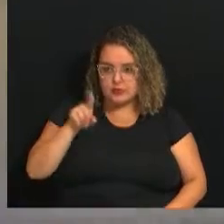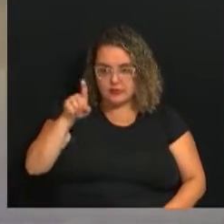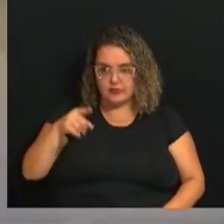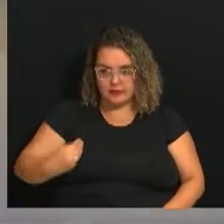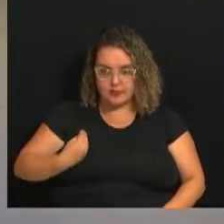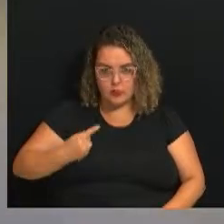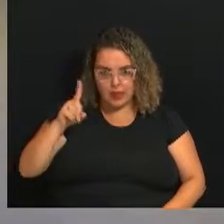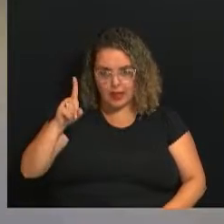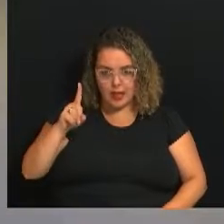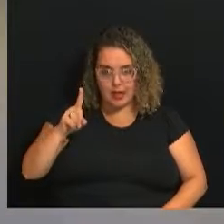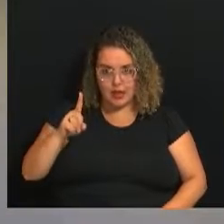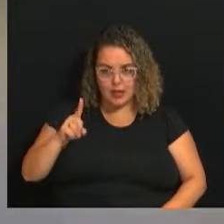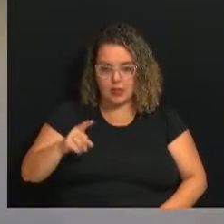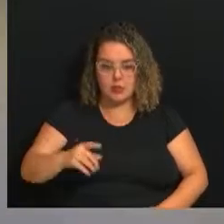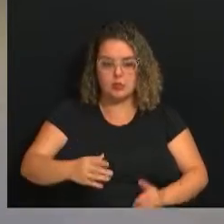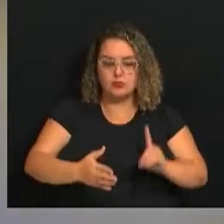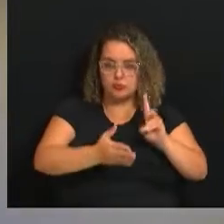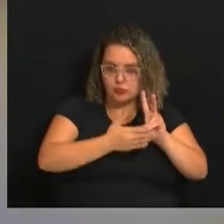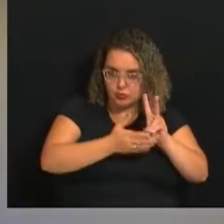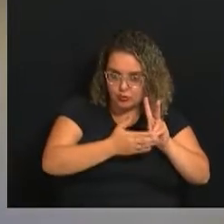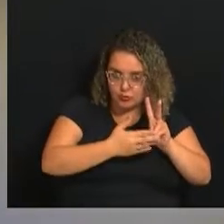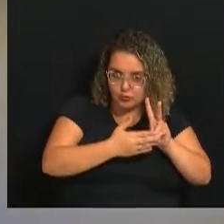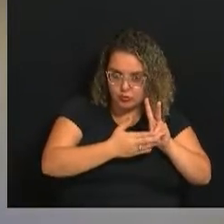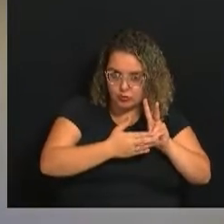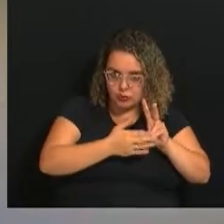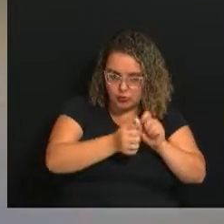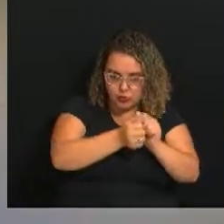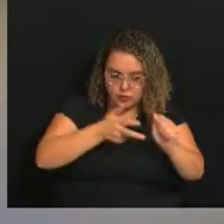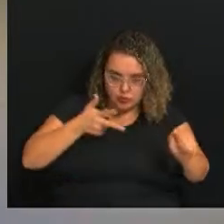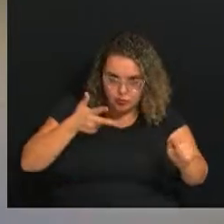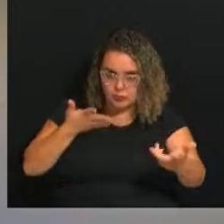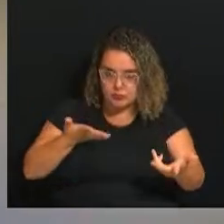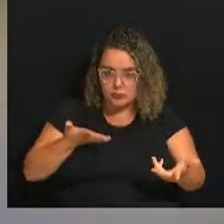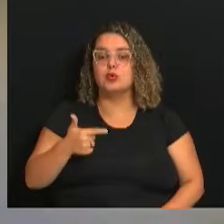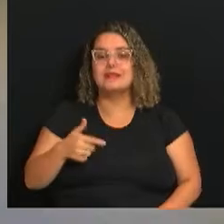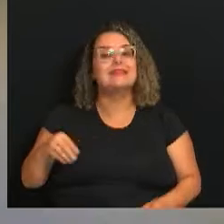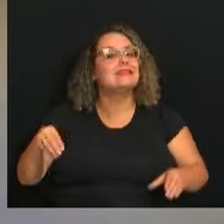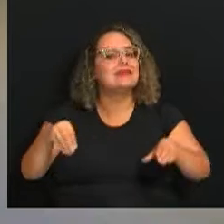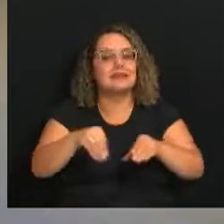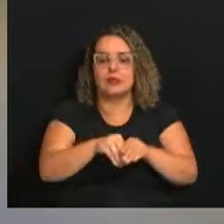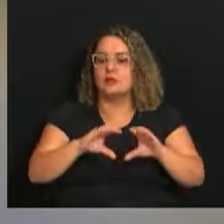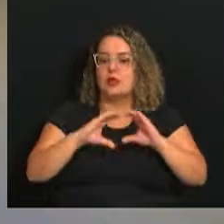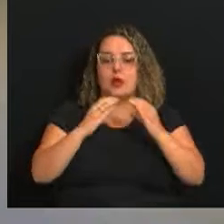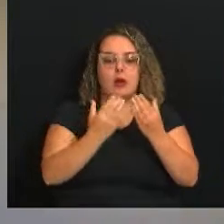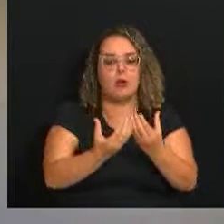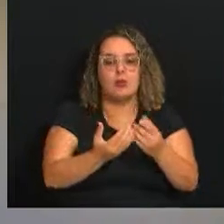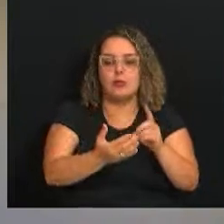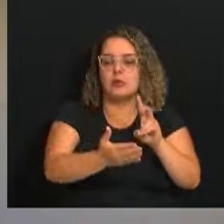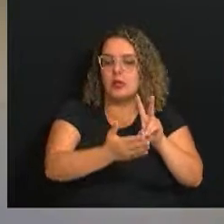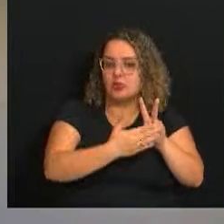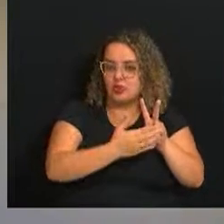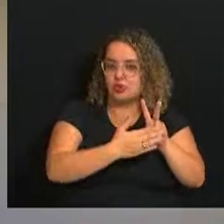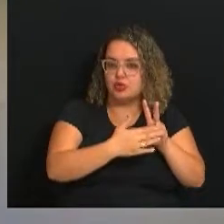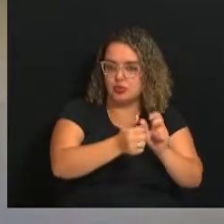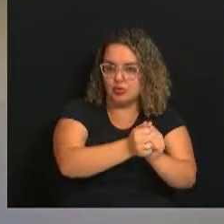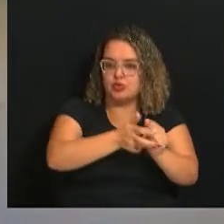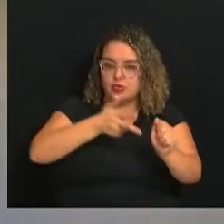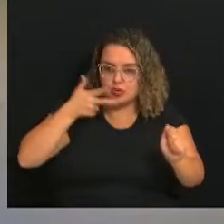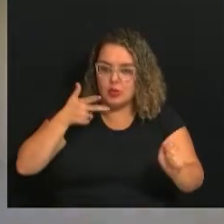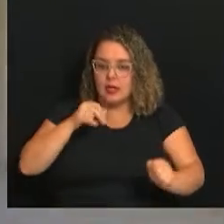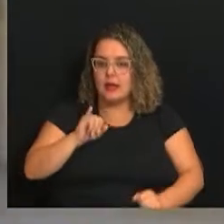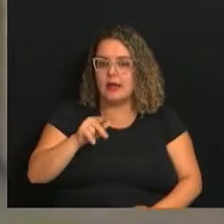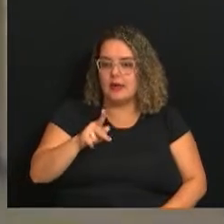espiritual com os Camaiorás, né, no Alto Xingu, durante a cerimônia do Quarup, que é a cerimônia